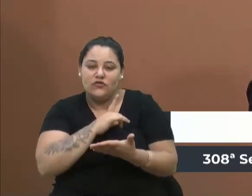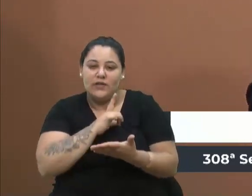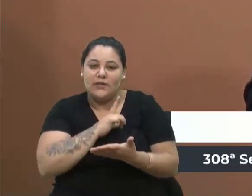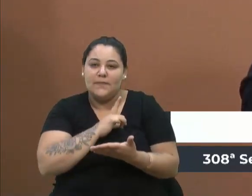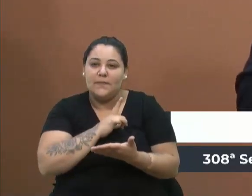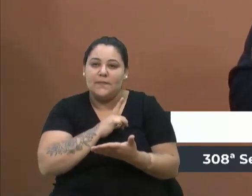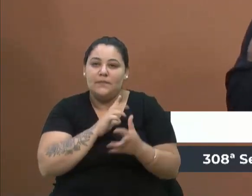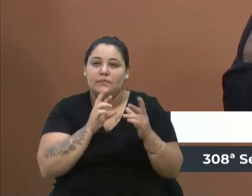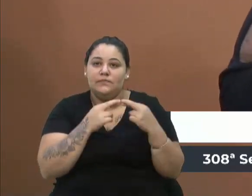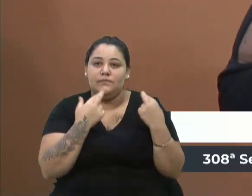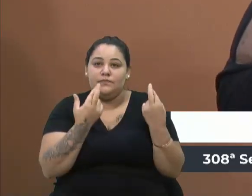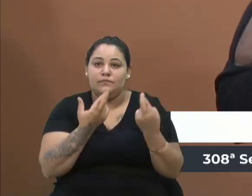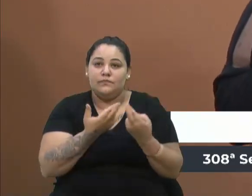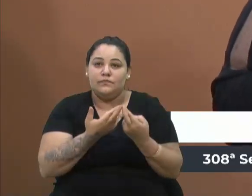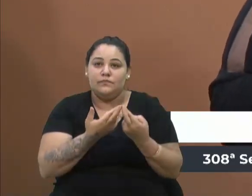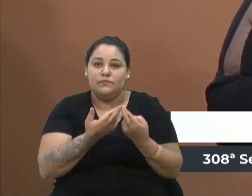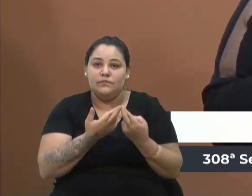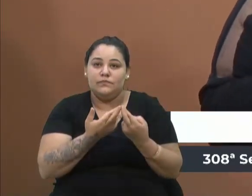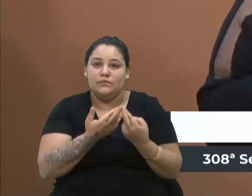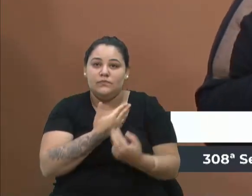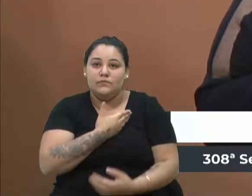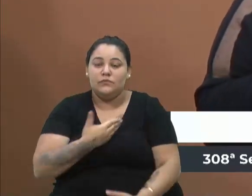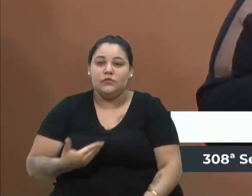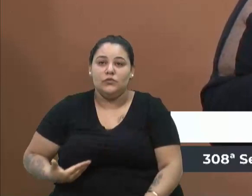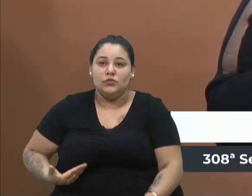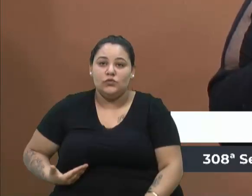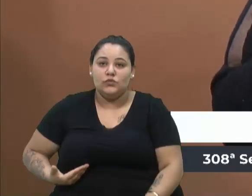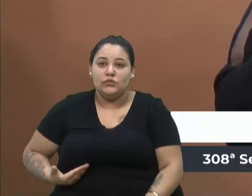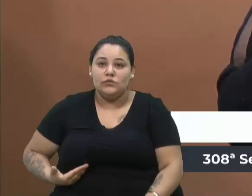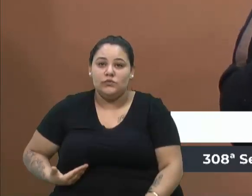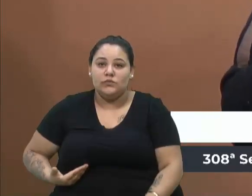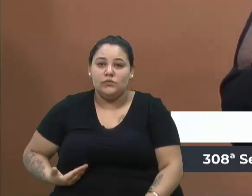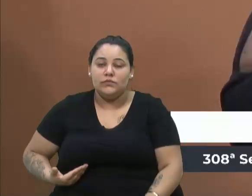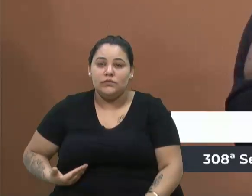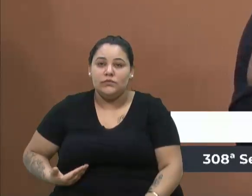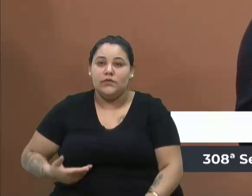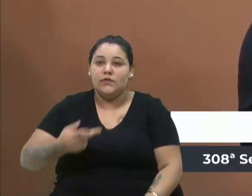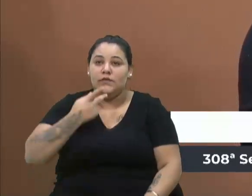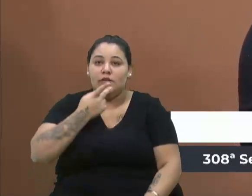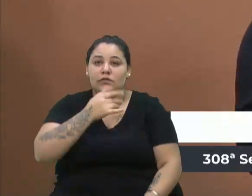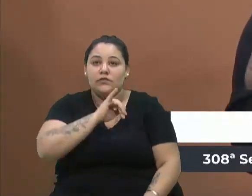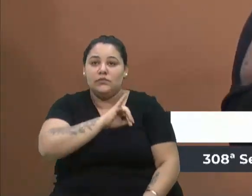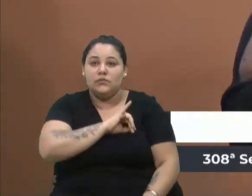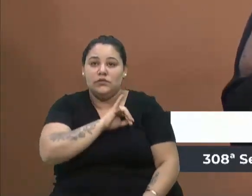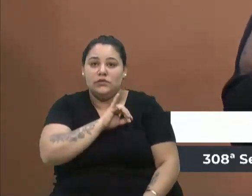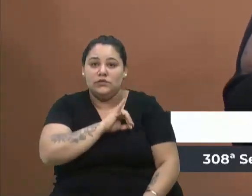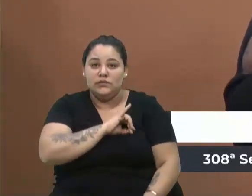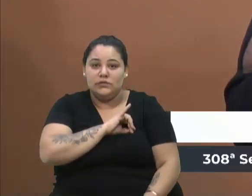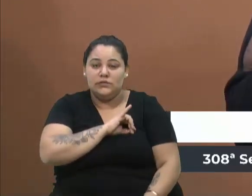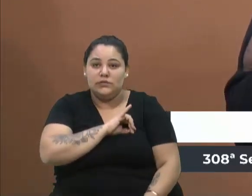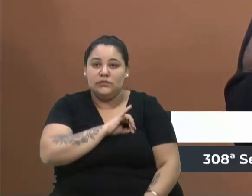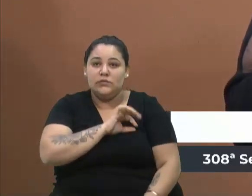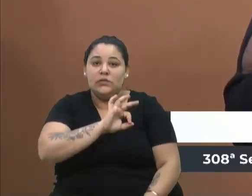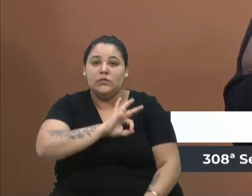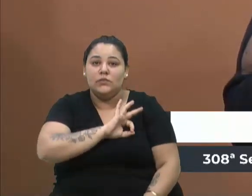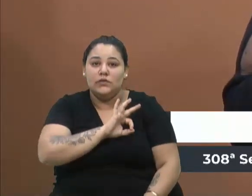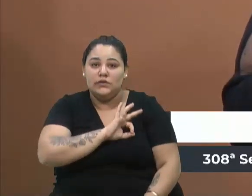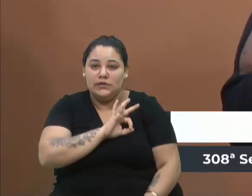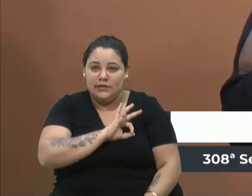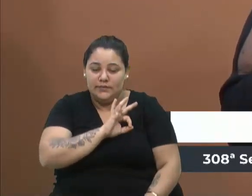reunião também pública a respeito do policiamento comunitário na sala